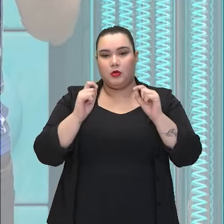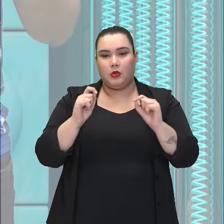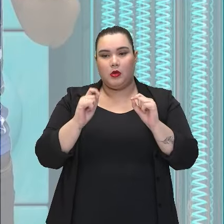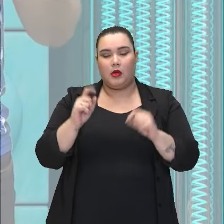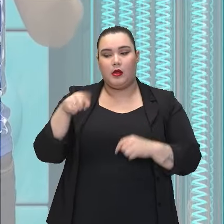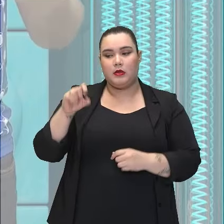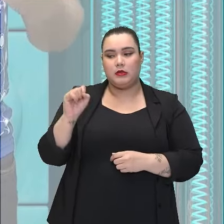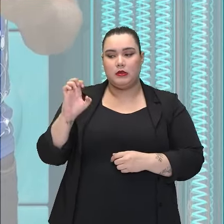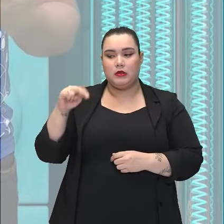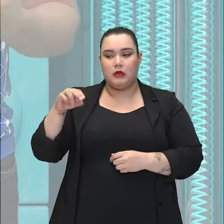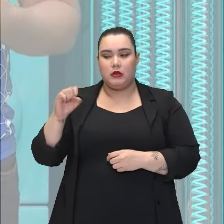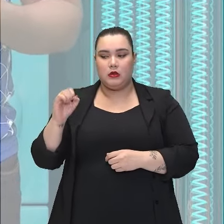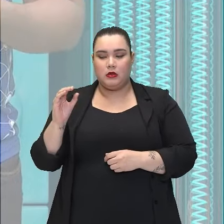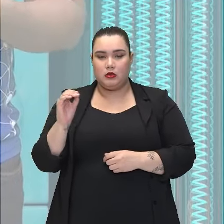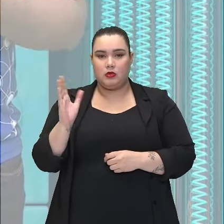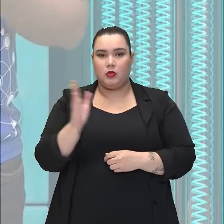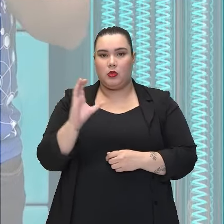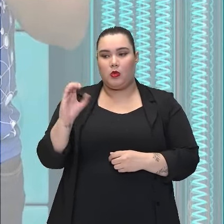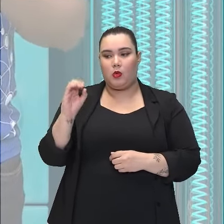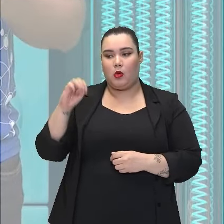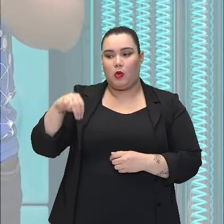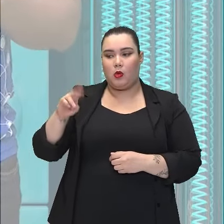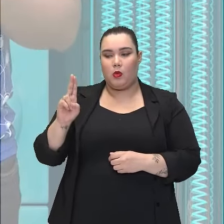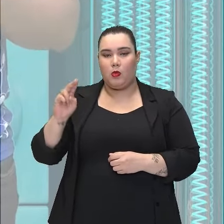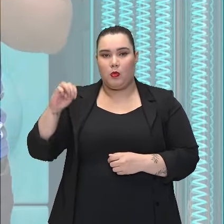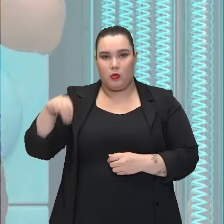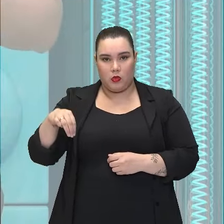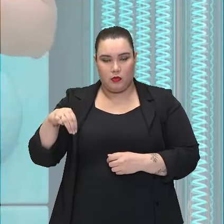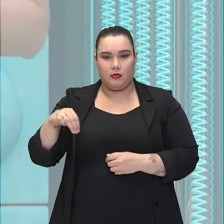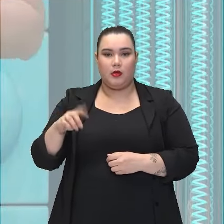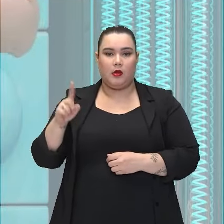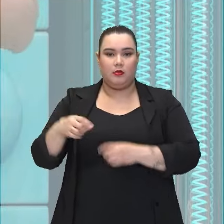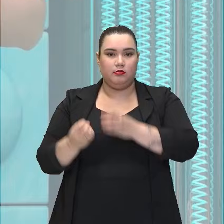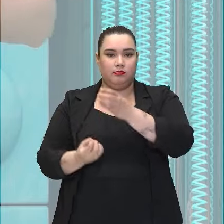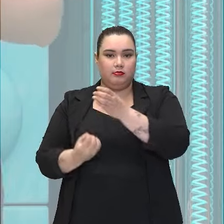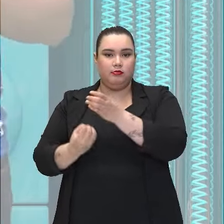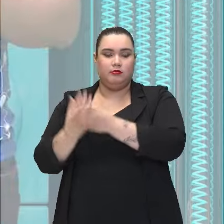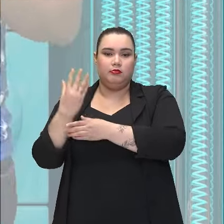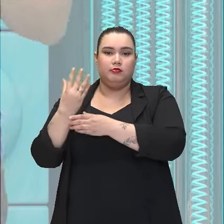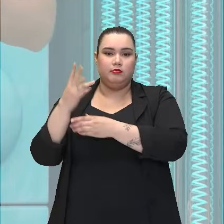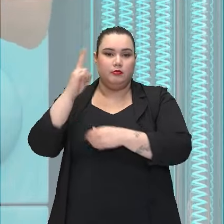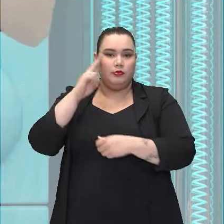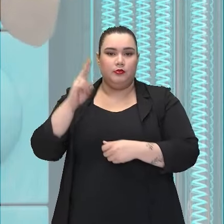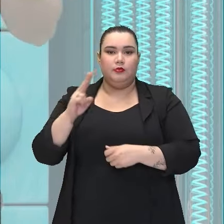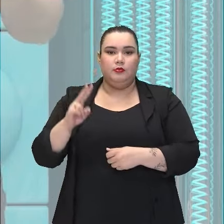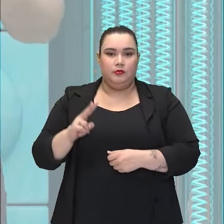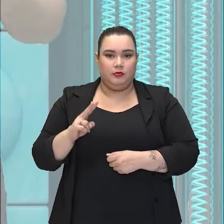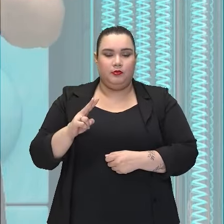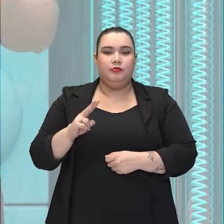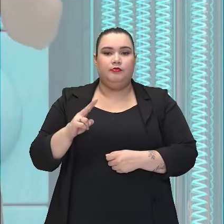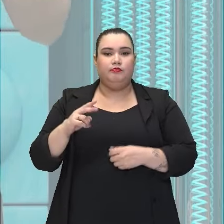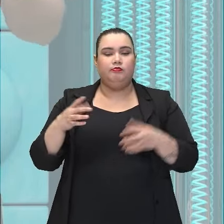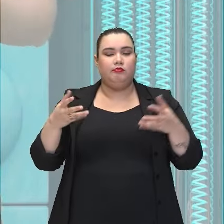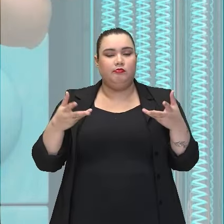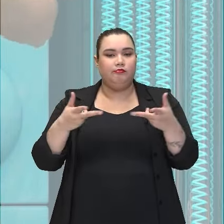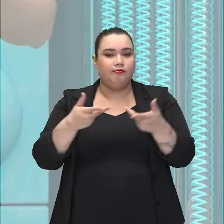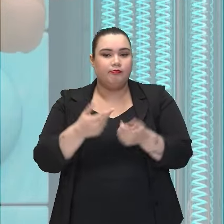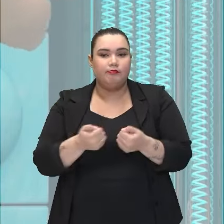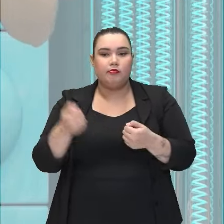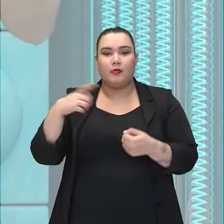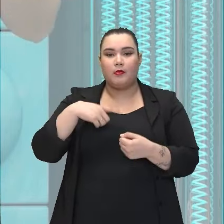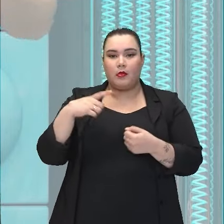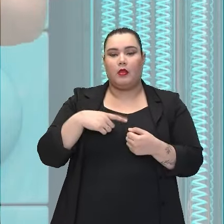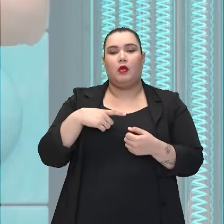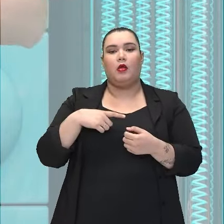comum e esse senso comum é o que permite o surgimento dessas histórias fantásticas, que têm intervenção